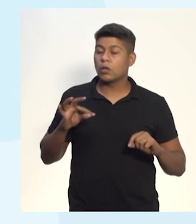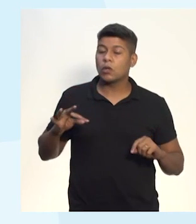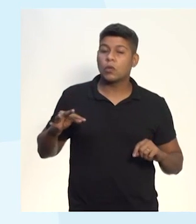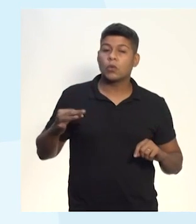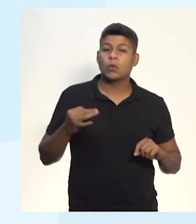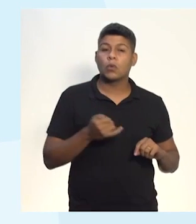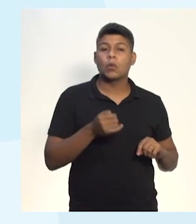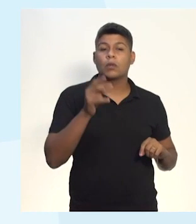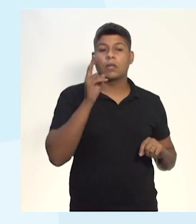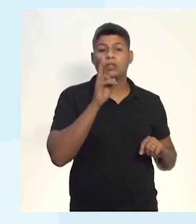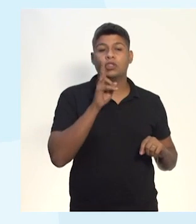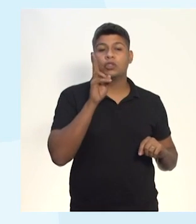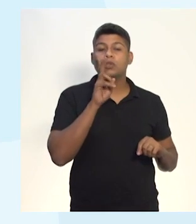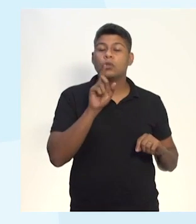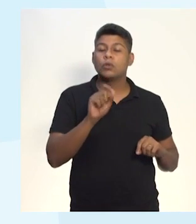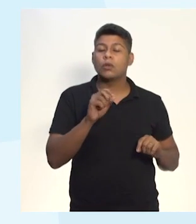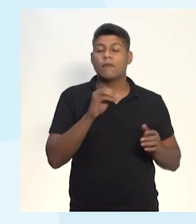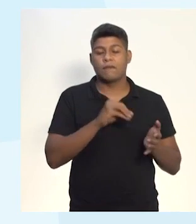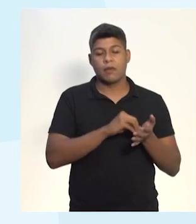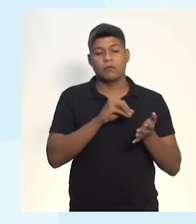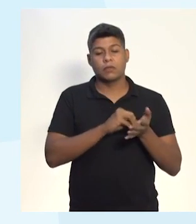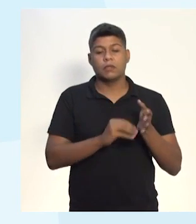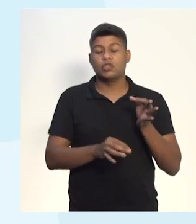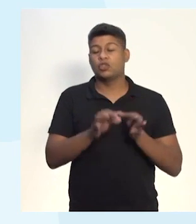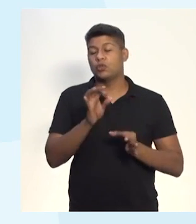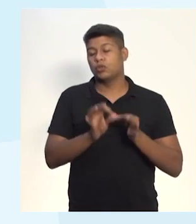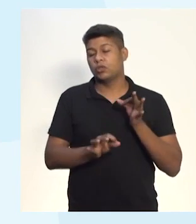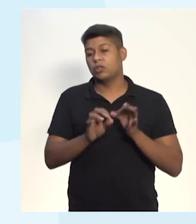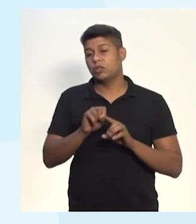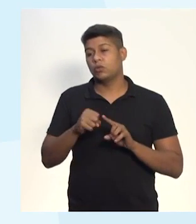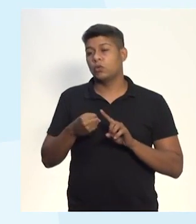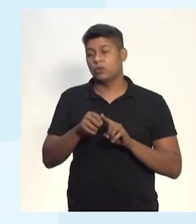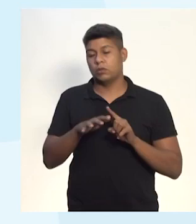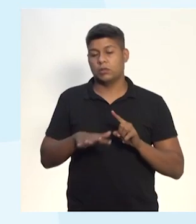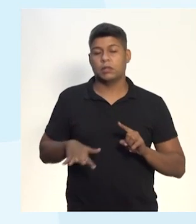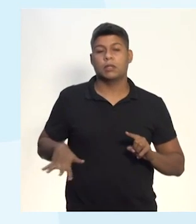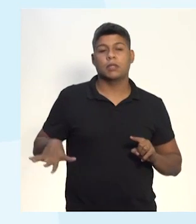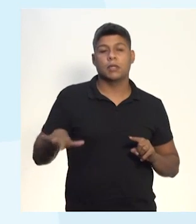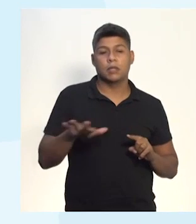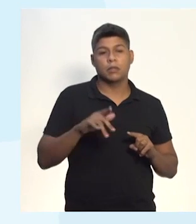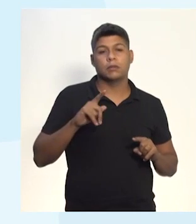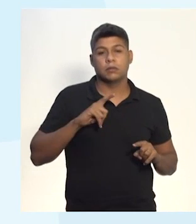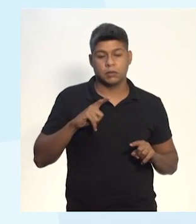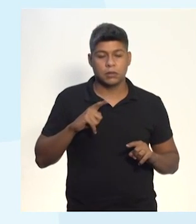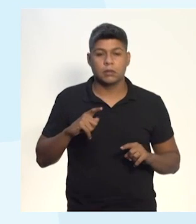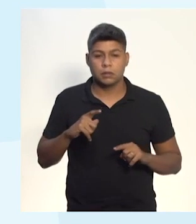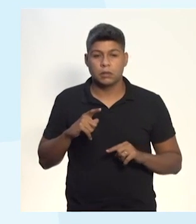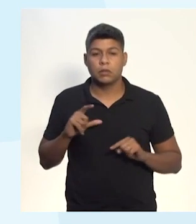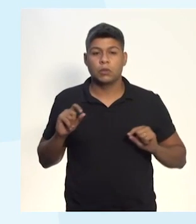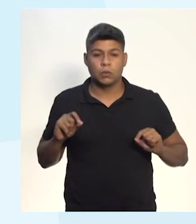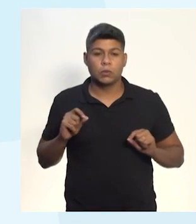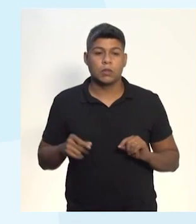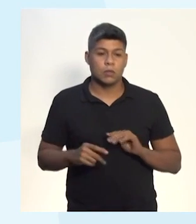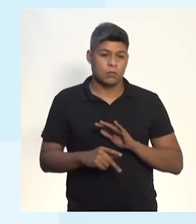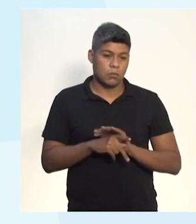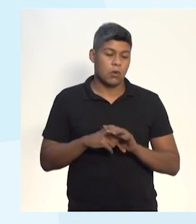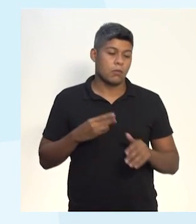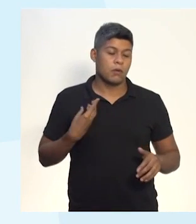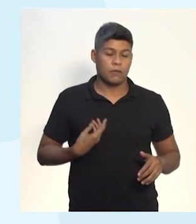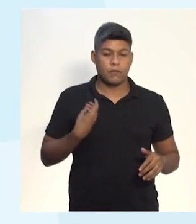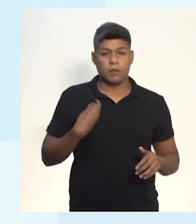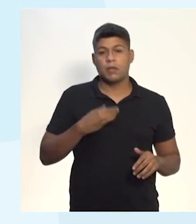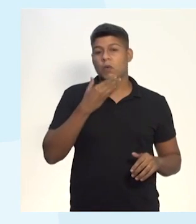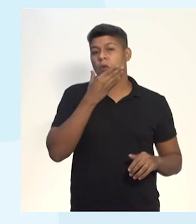a história de injustiça social que havia assolado grandemente, né, uma parte da vida